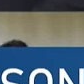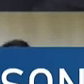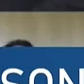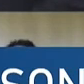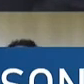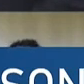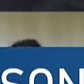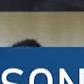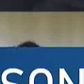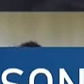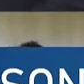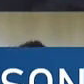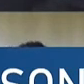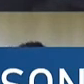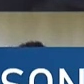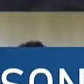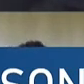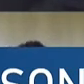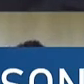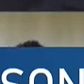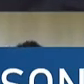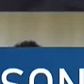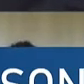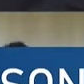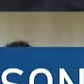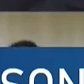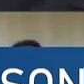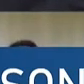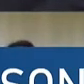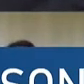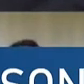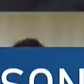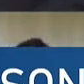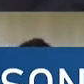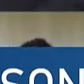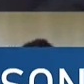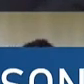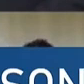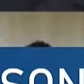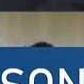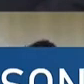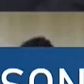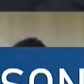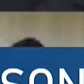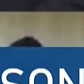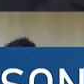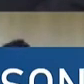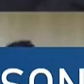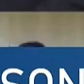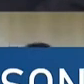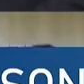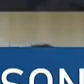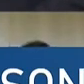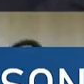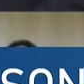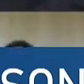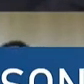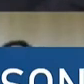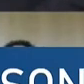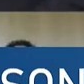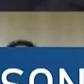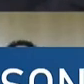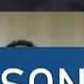uma tese de defesa no sentido de negativa de autoria. Então, a novidade é